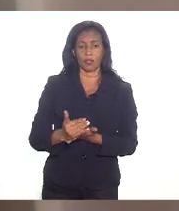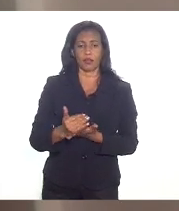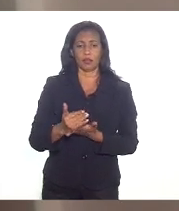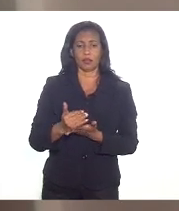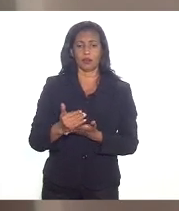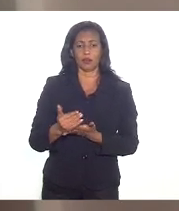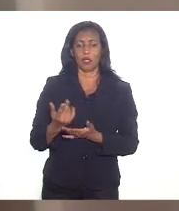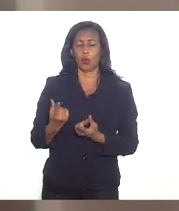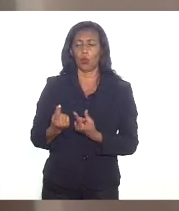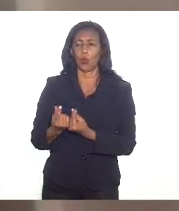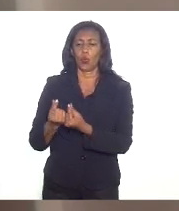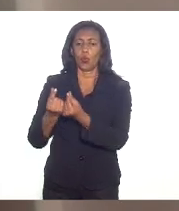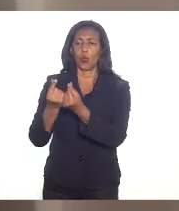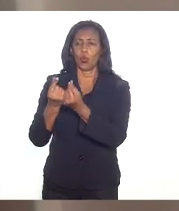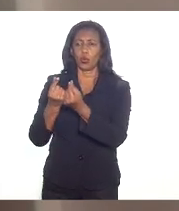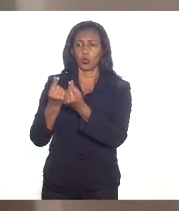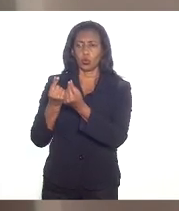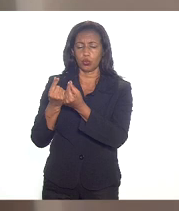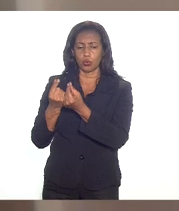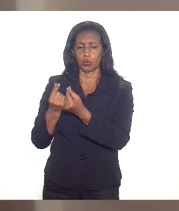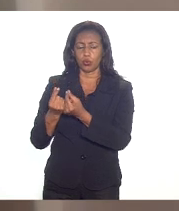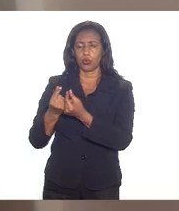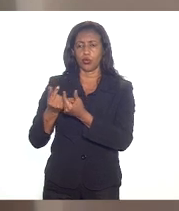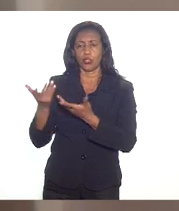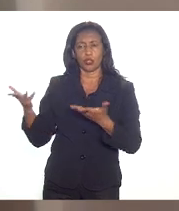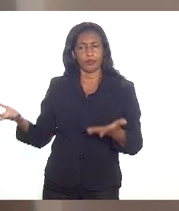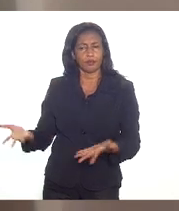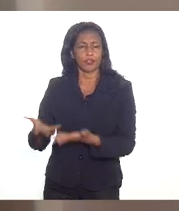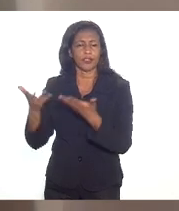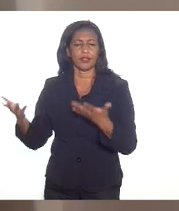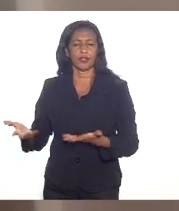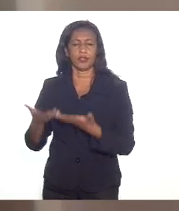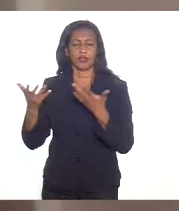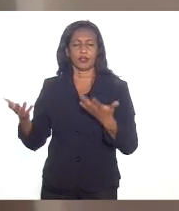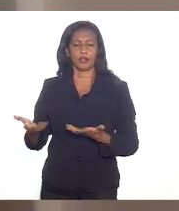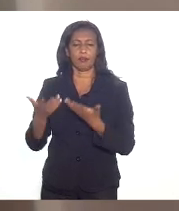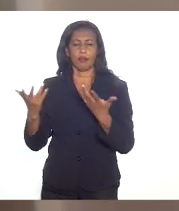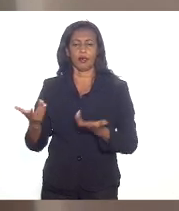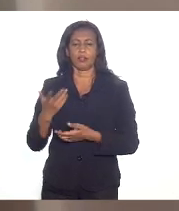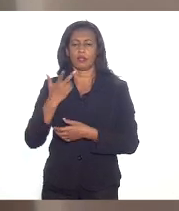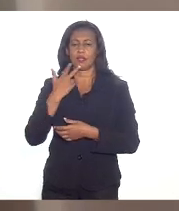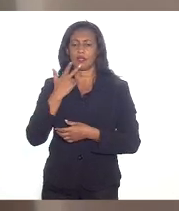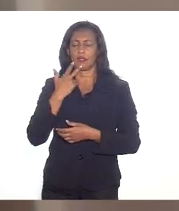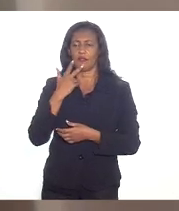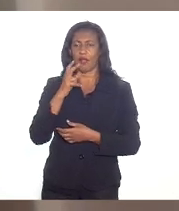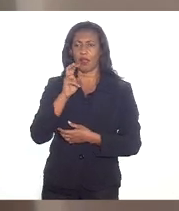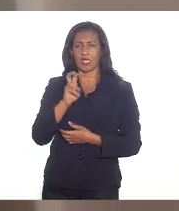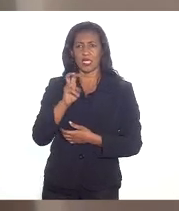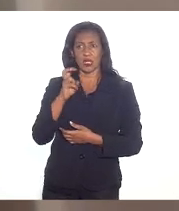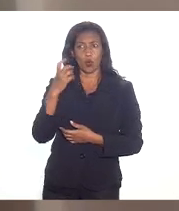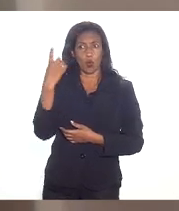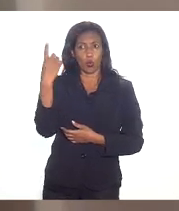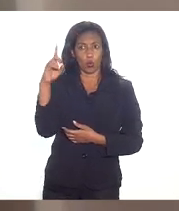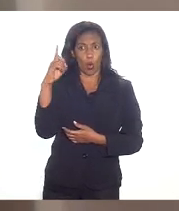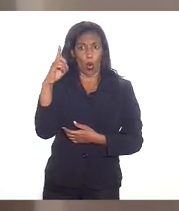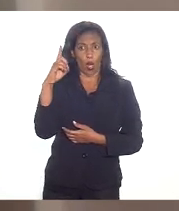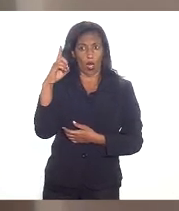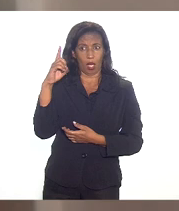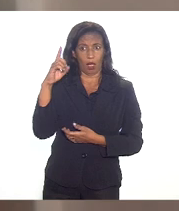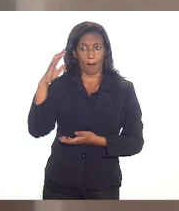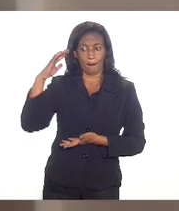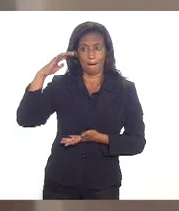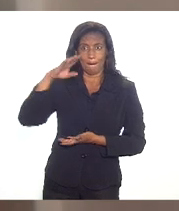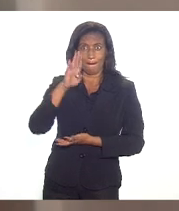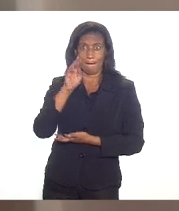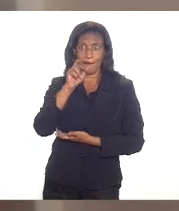um custo marginal, né? Sem contar investimento e tal. Se fala aí na ordem de 5 dólares o barril e hoje está mais de 60 dólares o